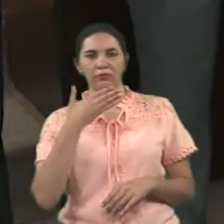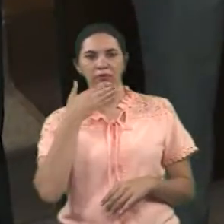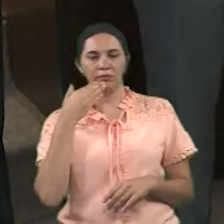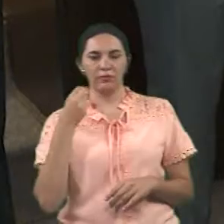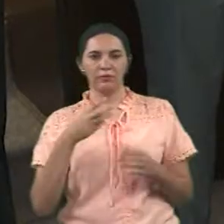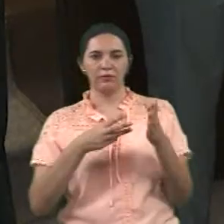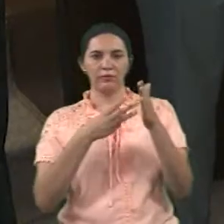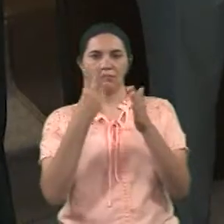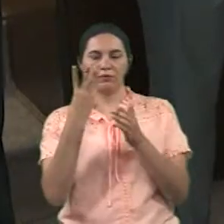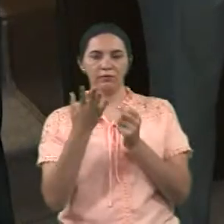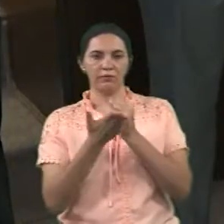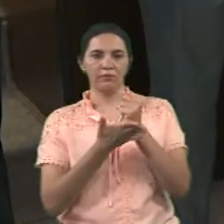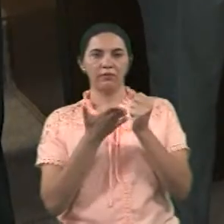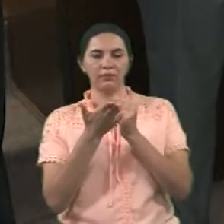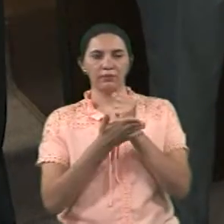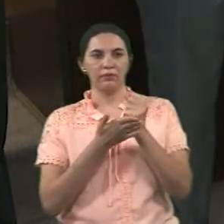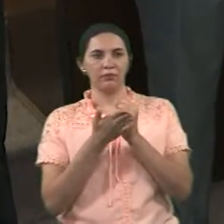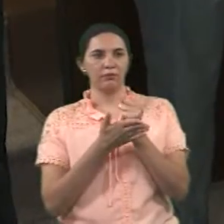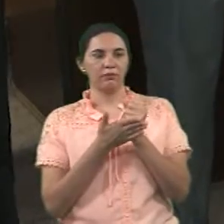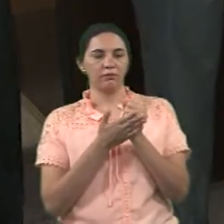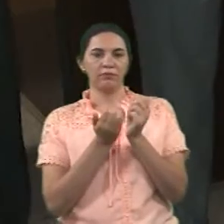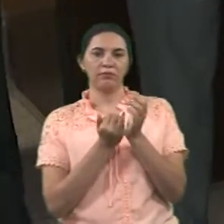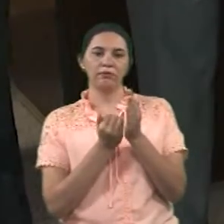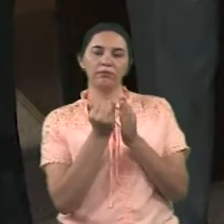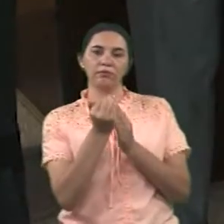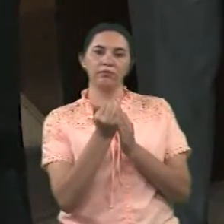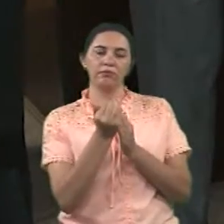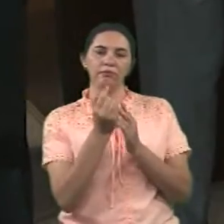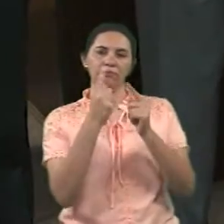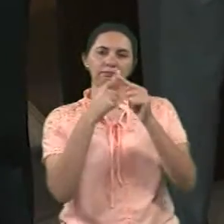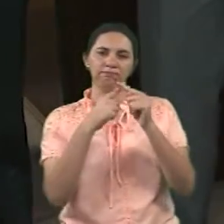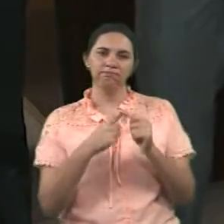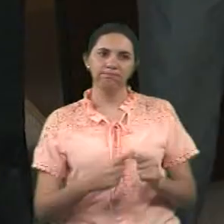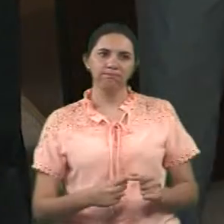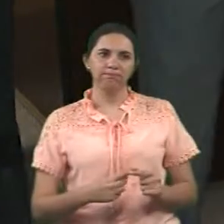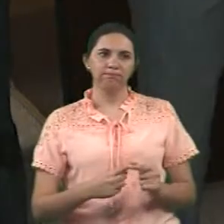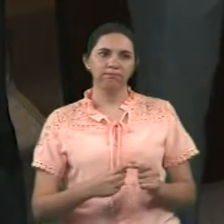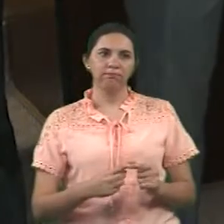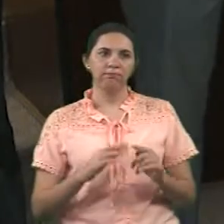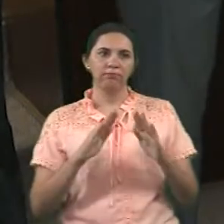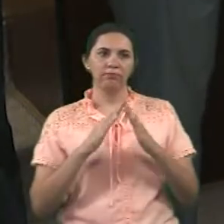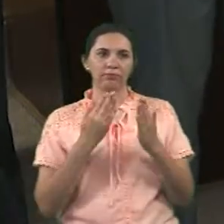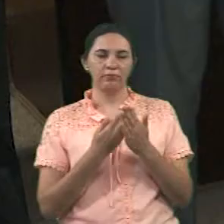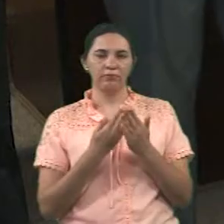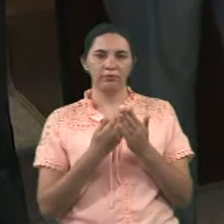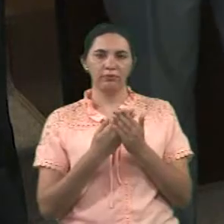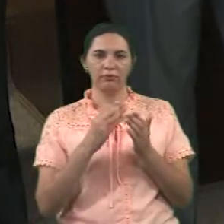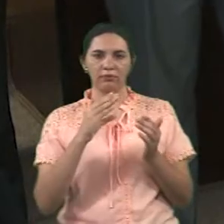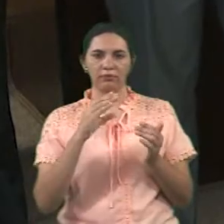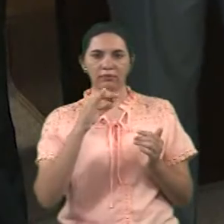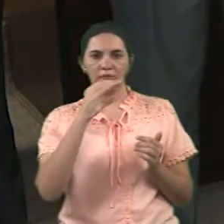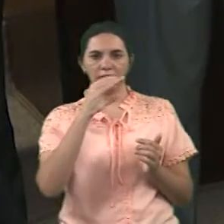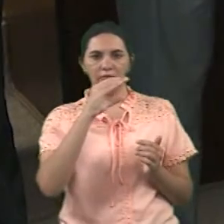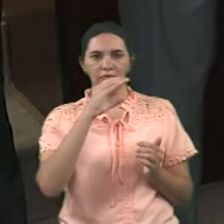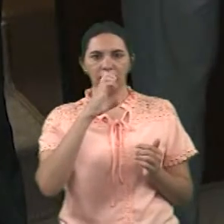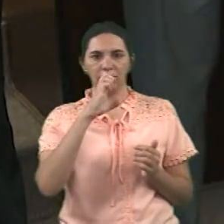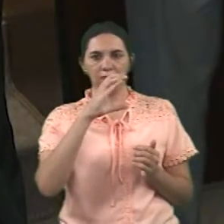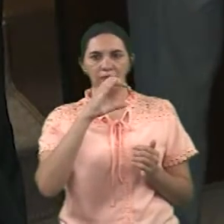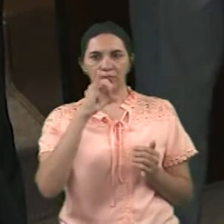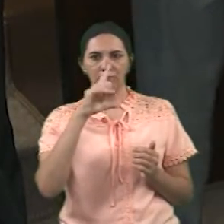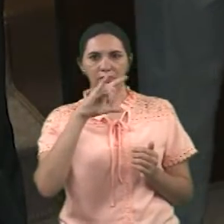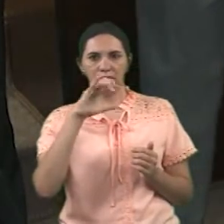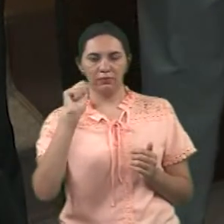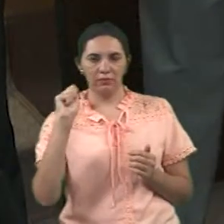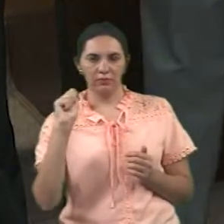começou as atividades de atleta lá na Emef Cecília Girl pa e